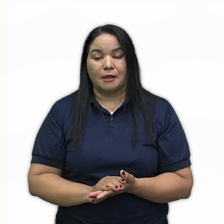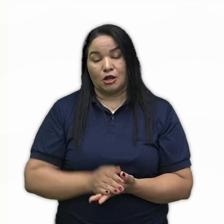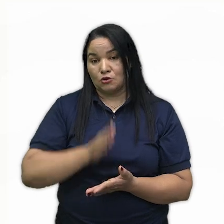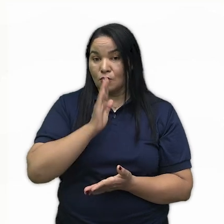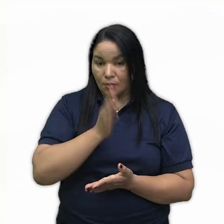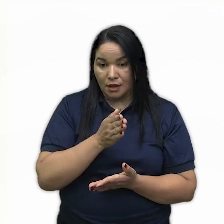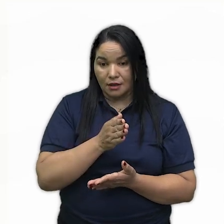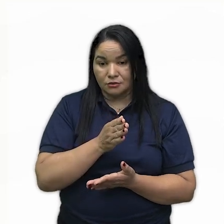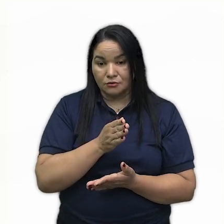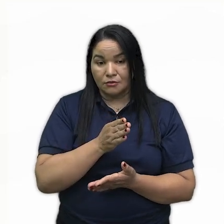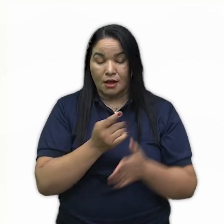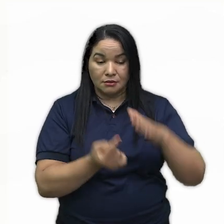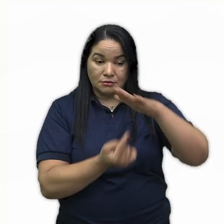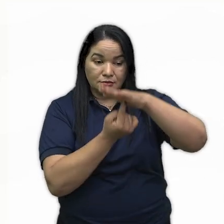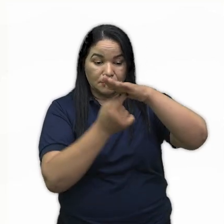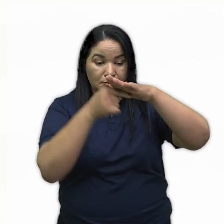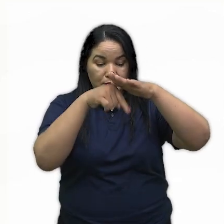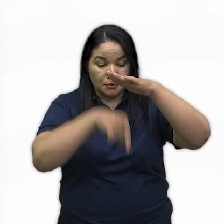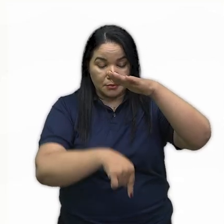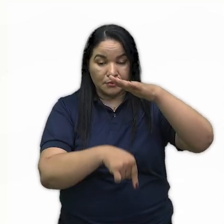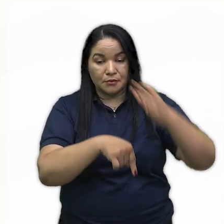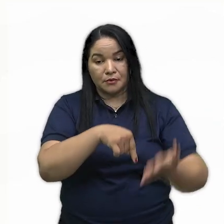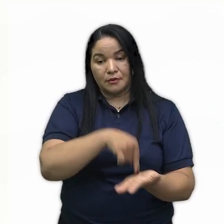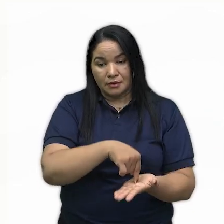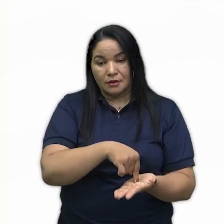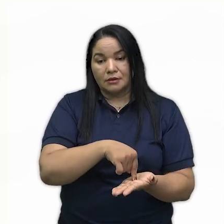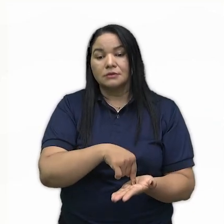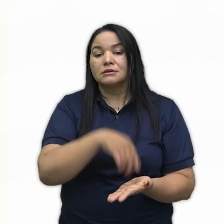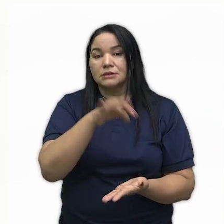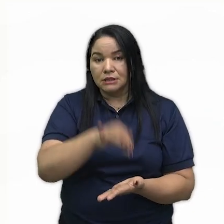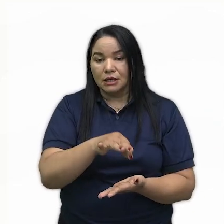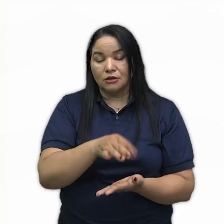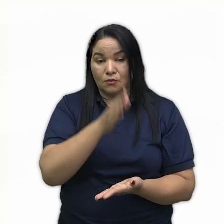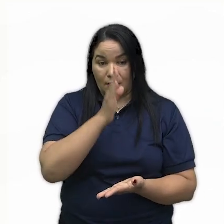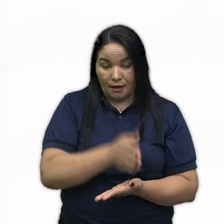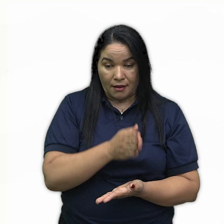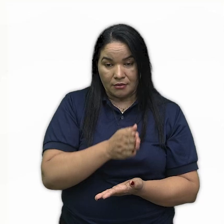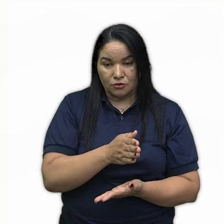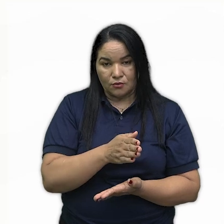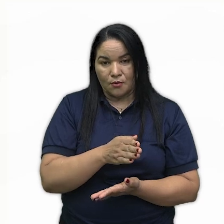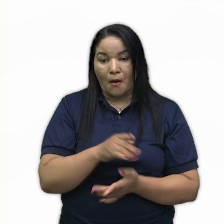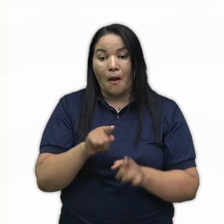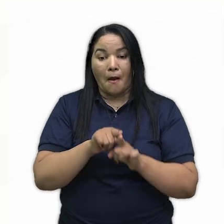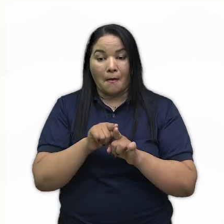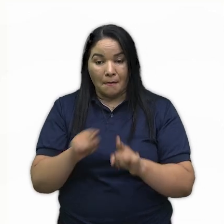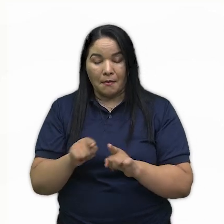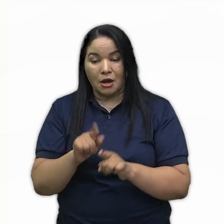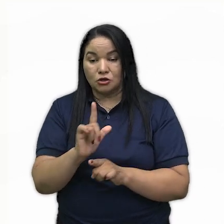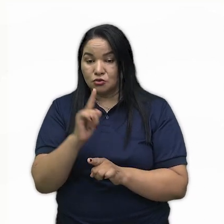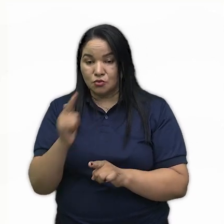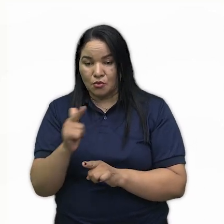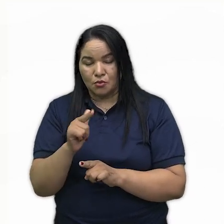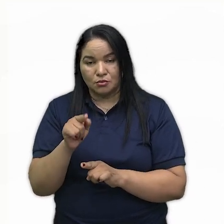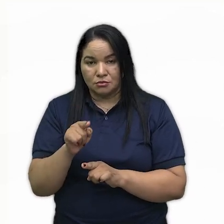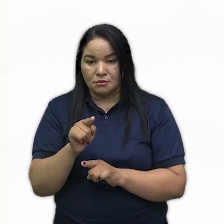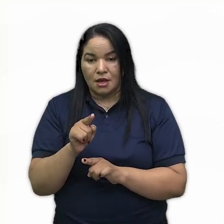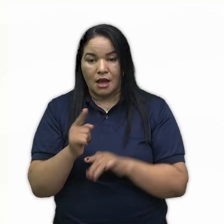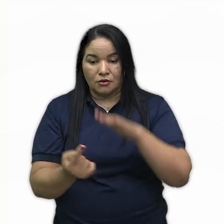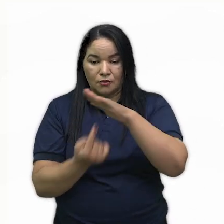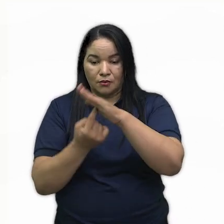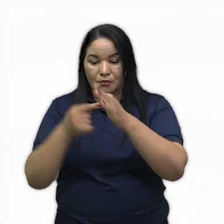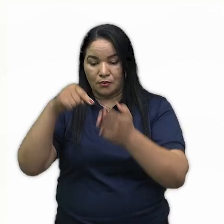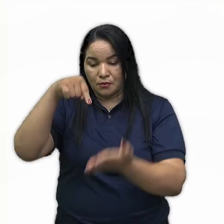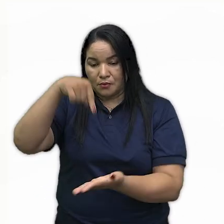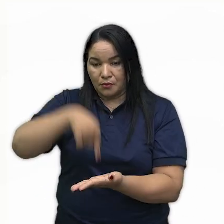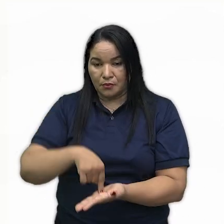cilindro reto. Eu saí do centro da base de cima e eu cheguei exatamente ao centro da base de baixo,